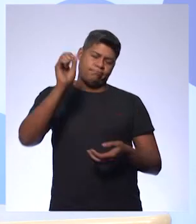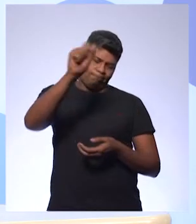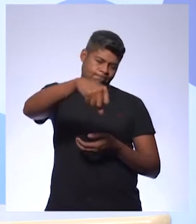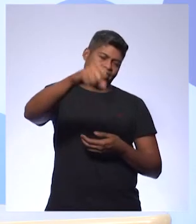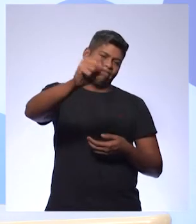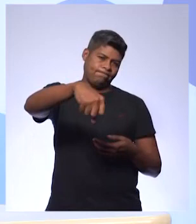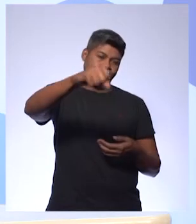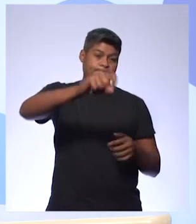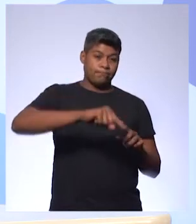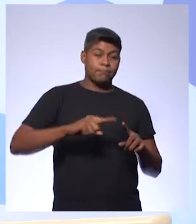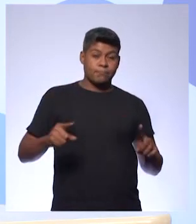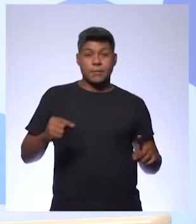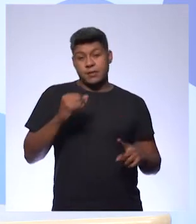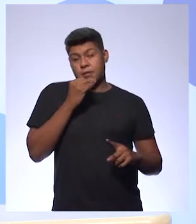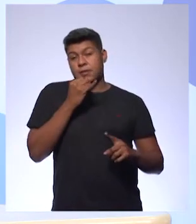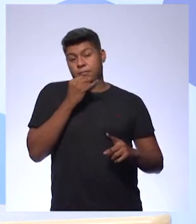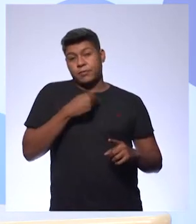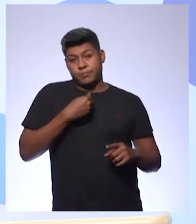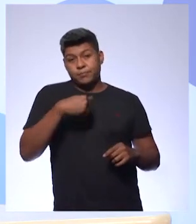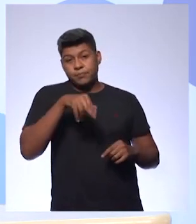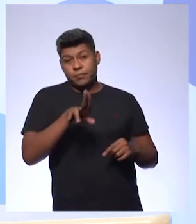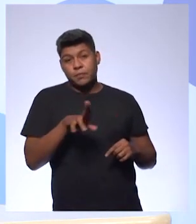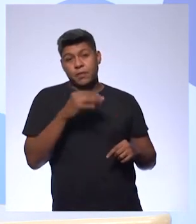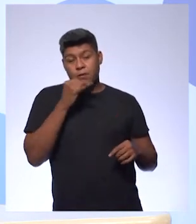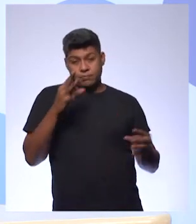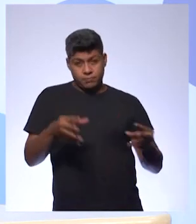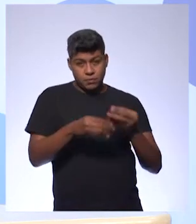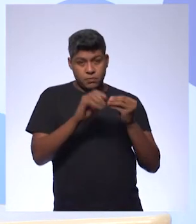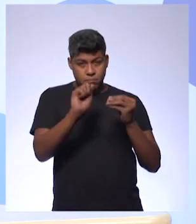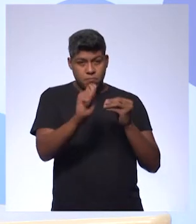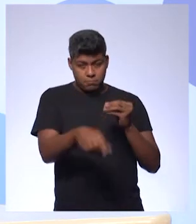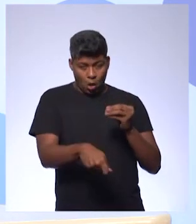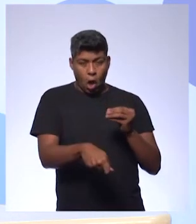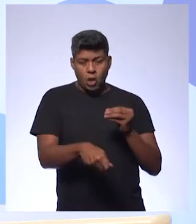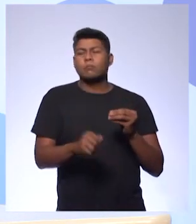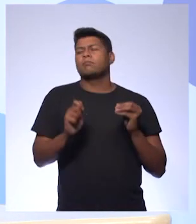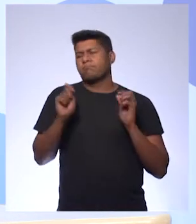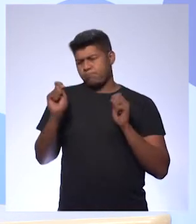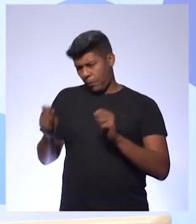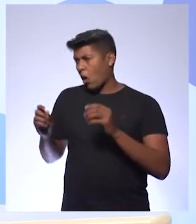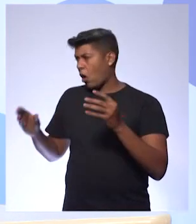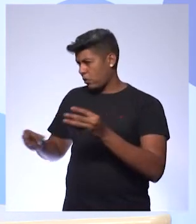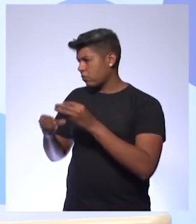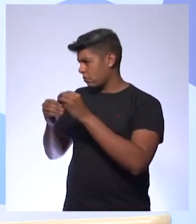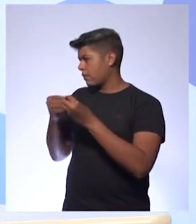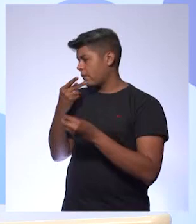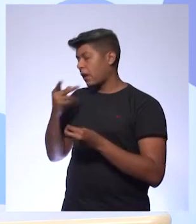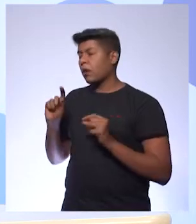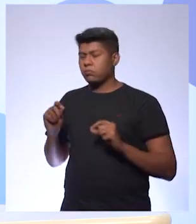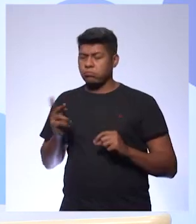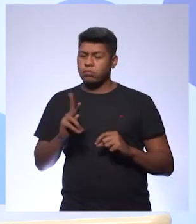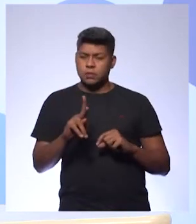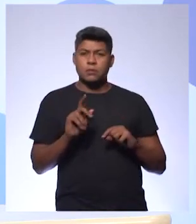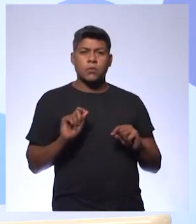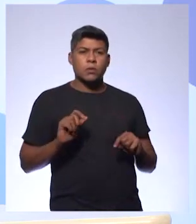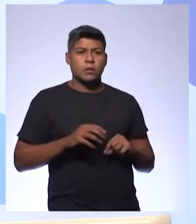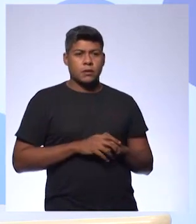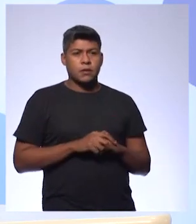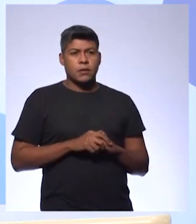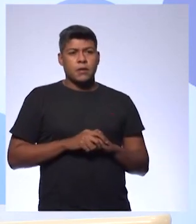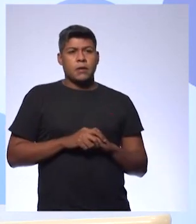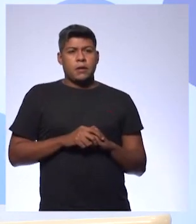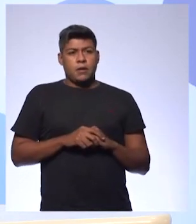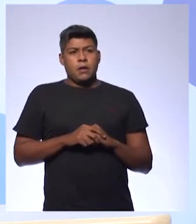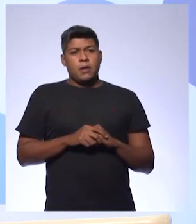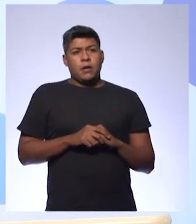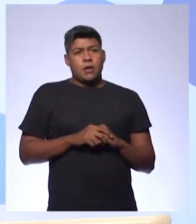faz Mas daí sentido. eu vou Fala, complementa, Pro. eu vou complementa. complementar o que eu já falei, que eu falo sempre. Uhum.